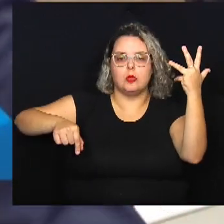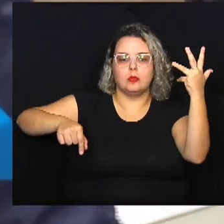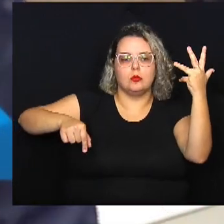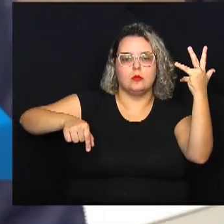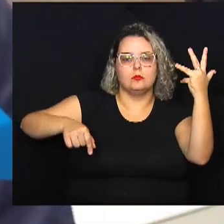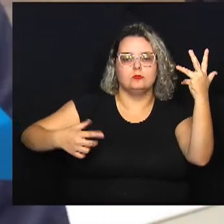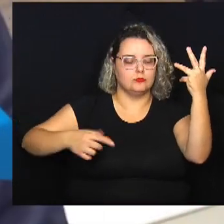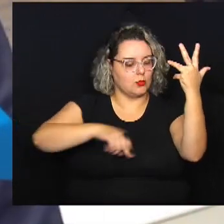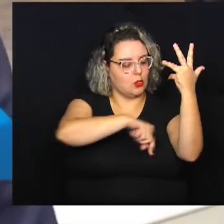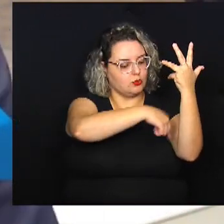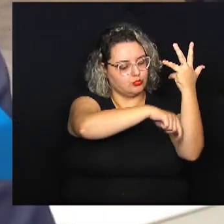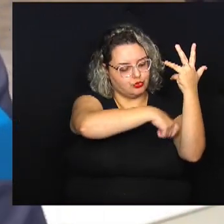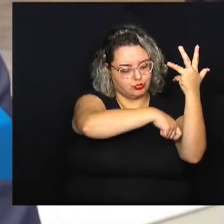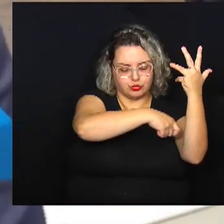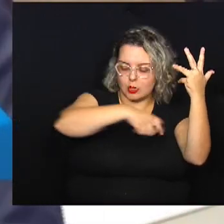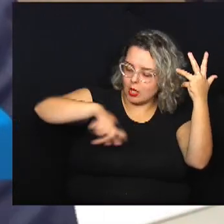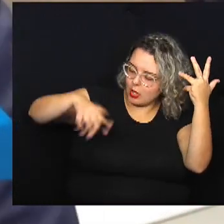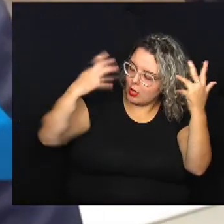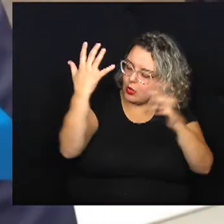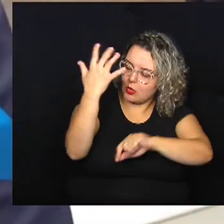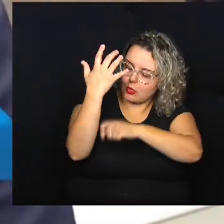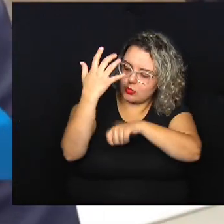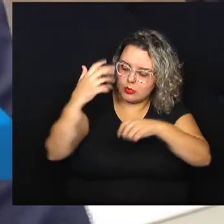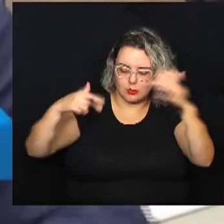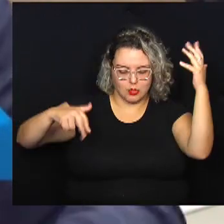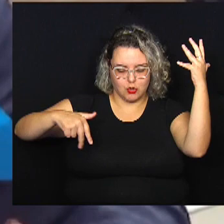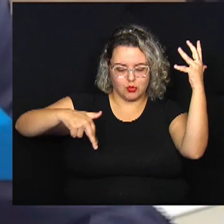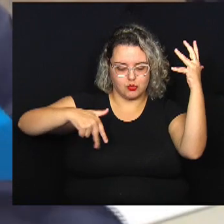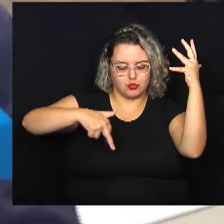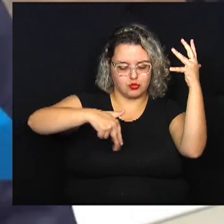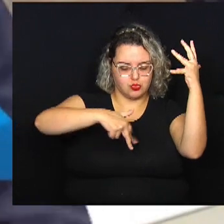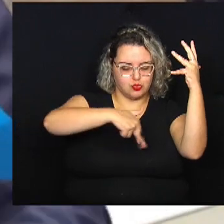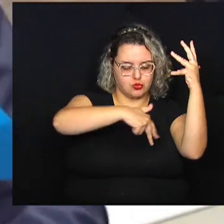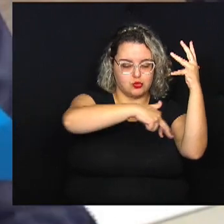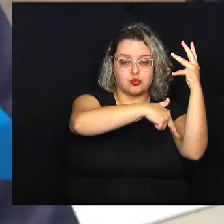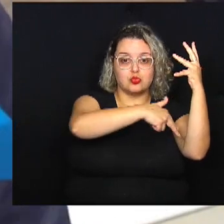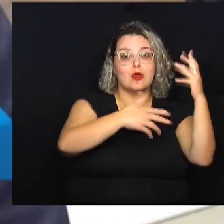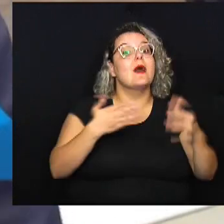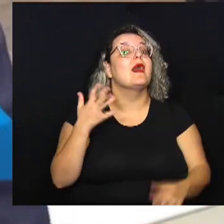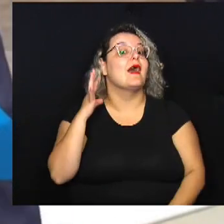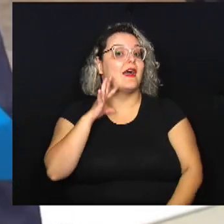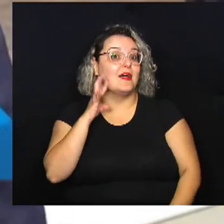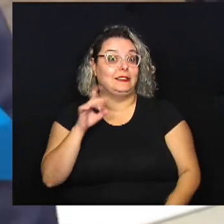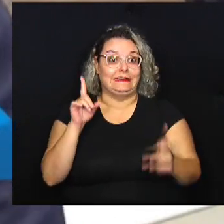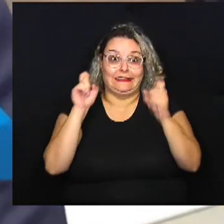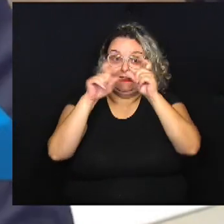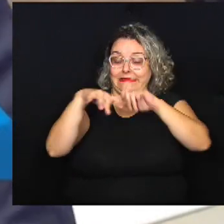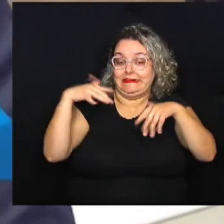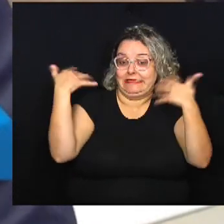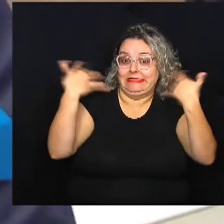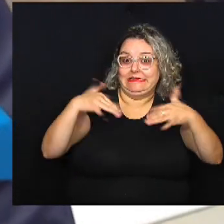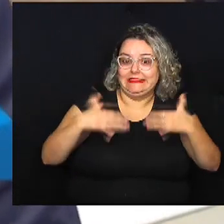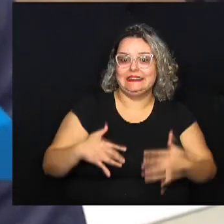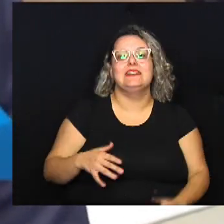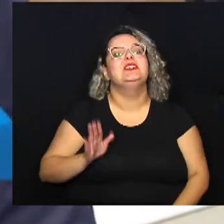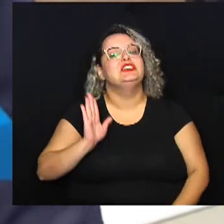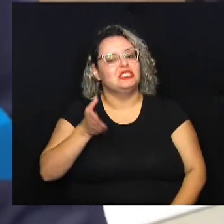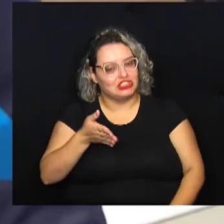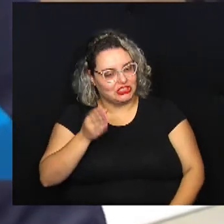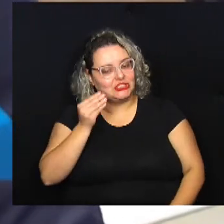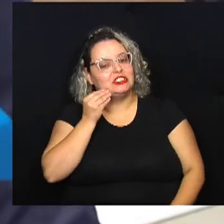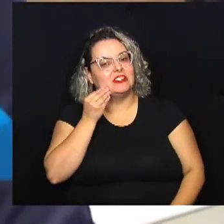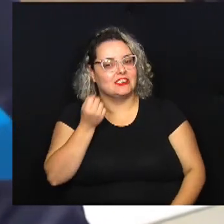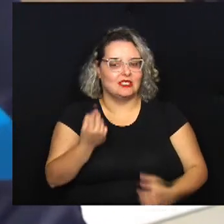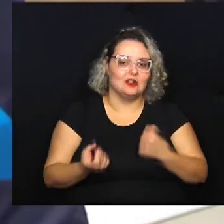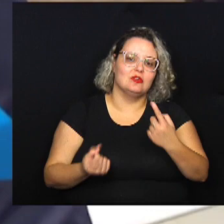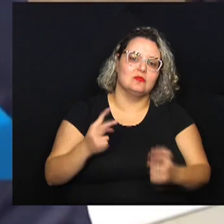duas extremidades e você caminha sobre ela. É uma prática muito gostosa, muito difícil. Já me aventurei algumas vezes e é